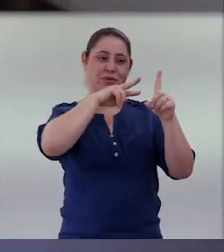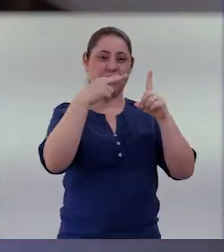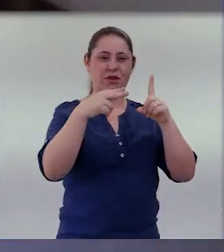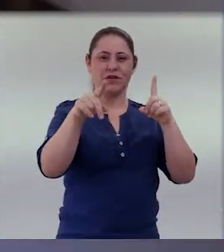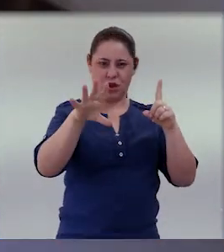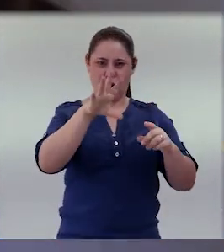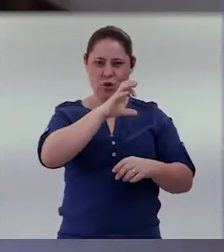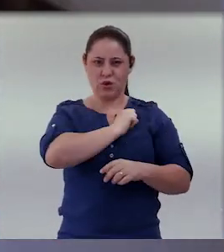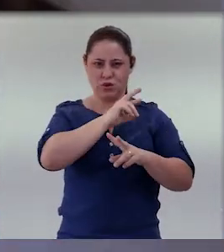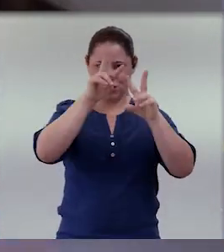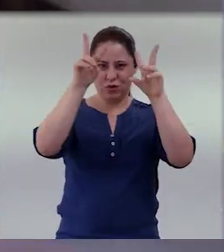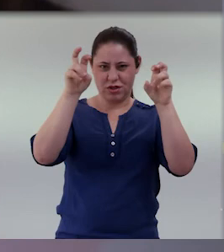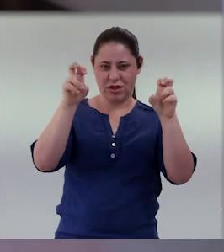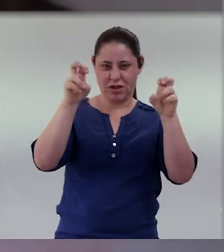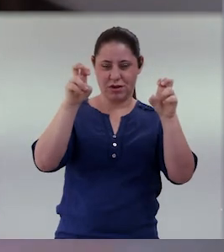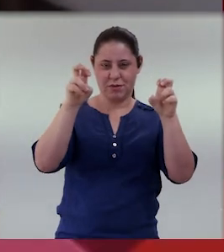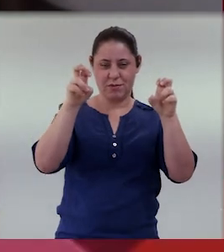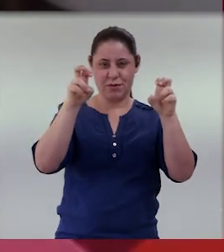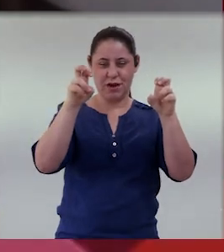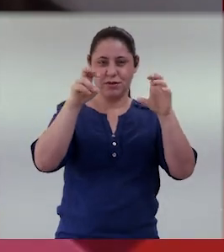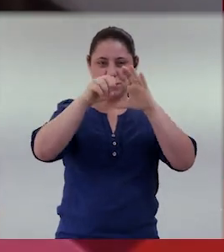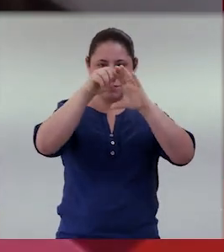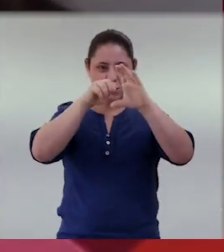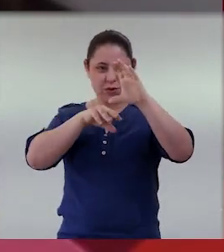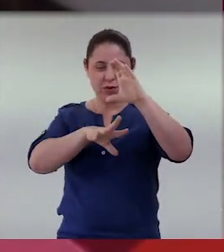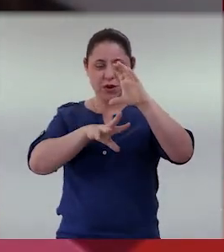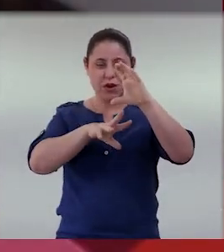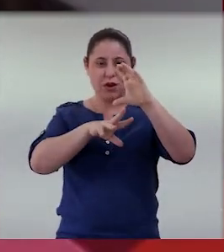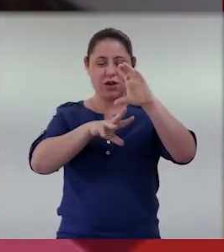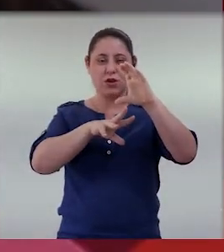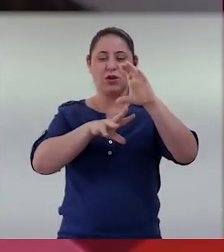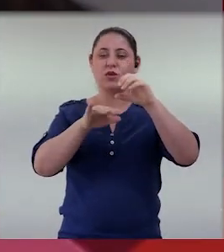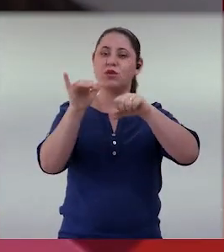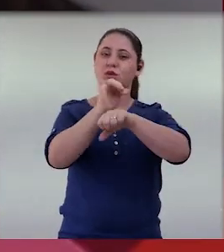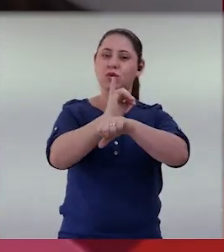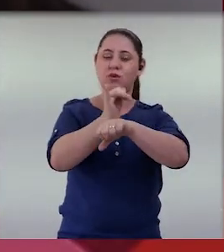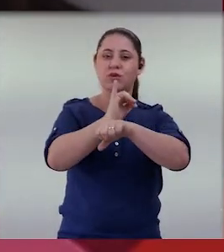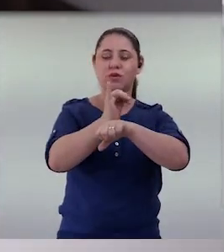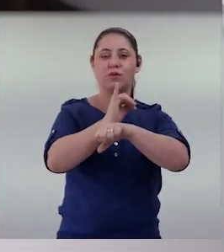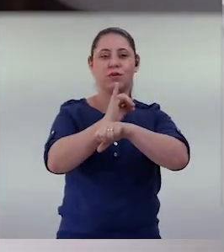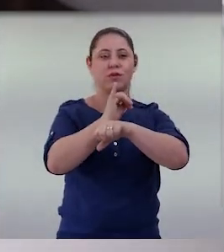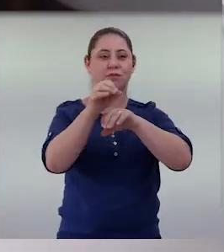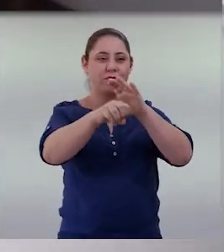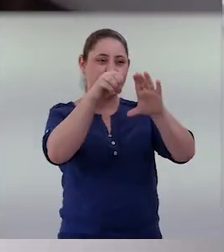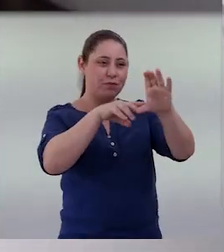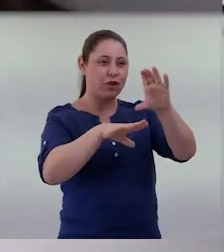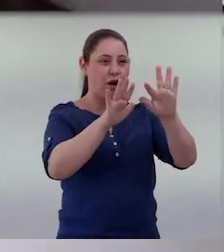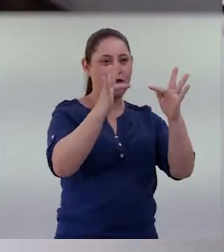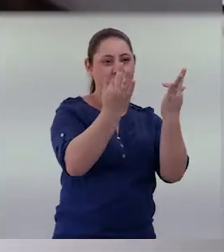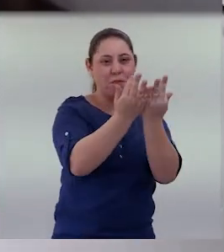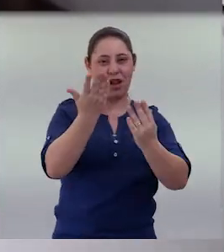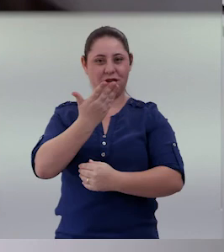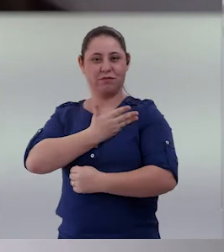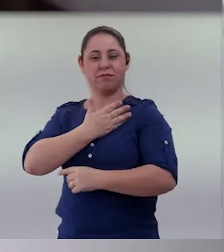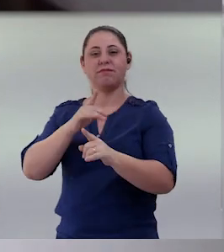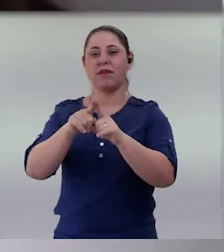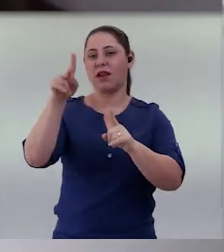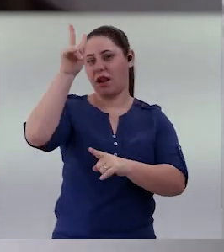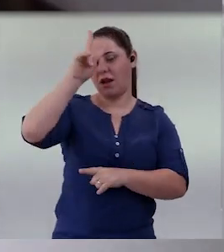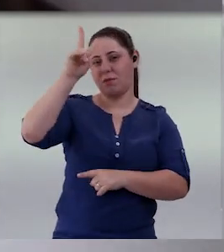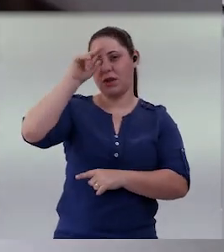Então esse foi o Perspectiva. Se você gostou do nosso tema, não deixe de compartilhar o link do YouTube que está na tela com seus